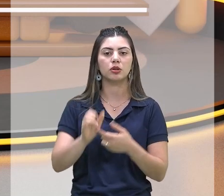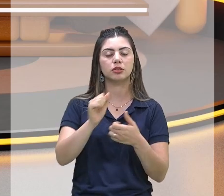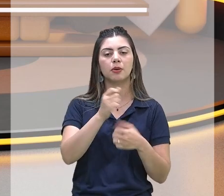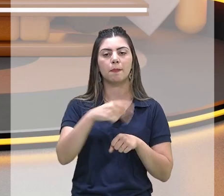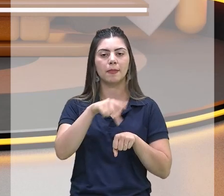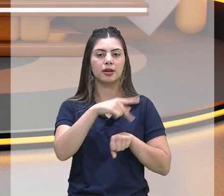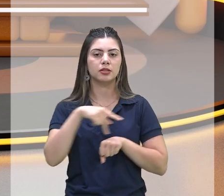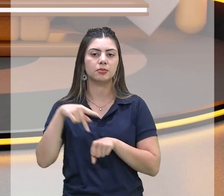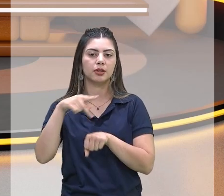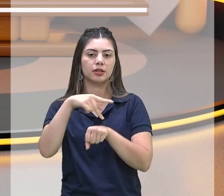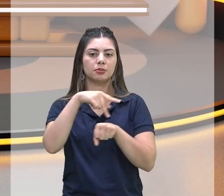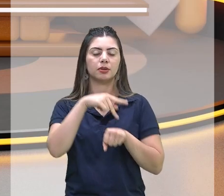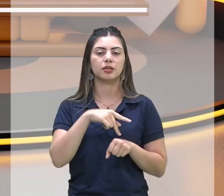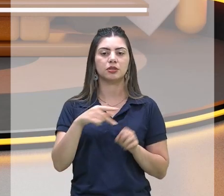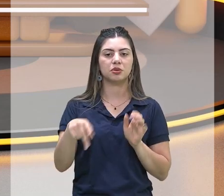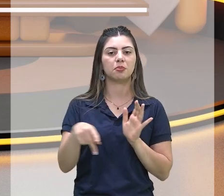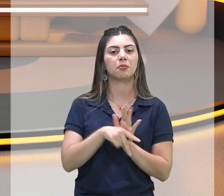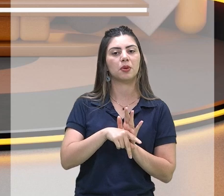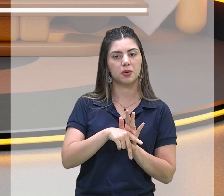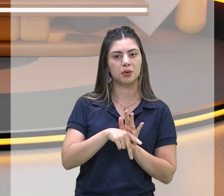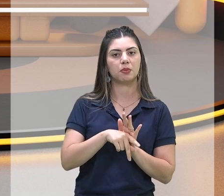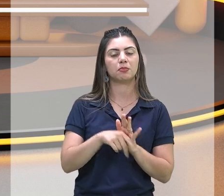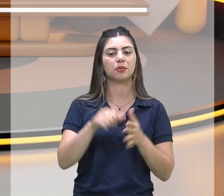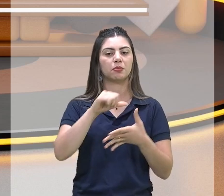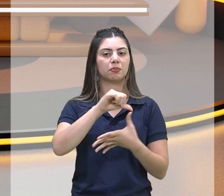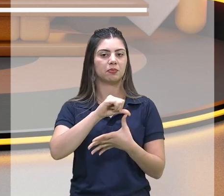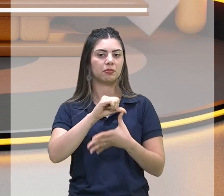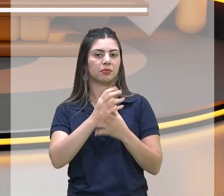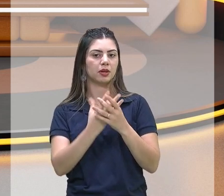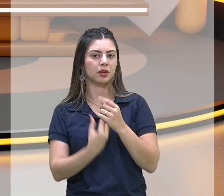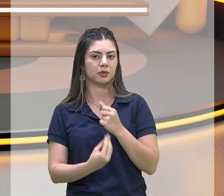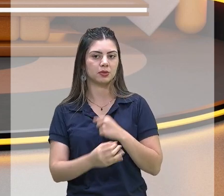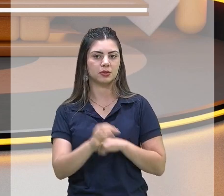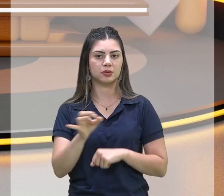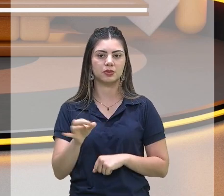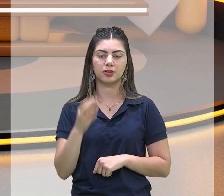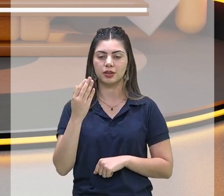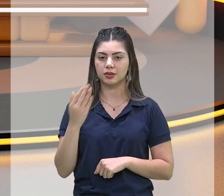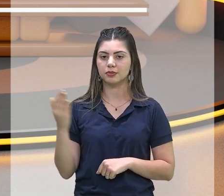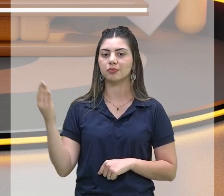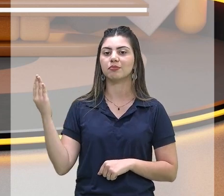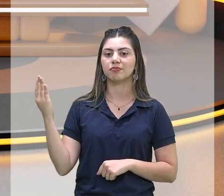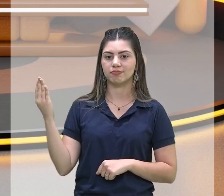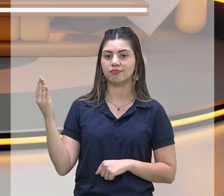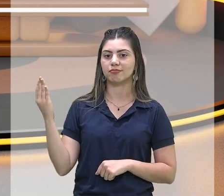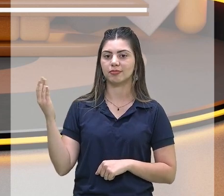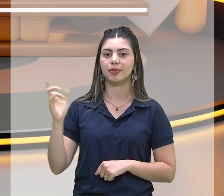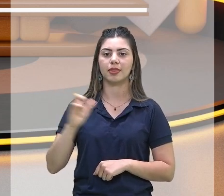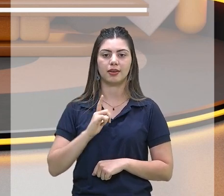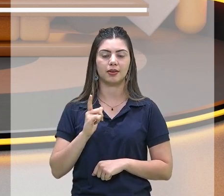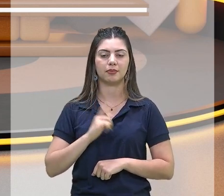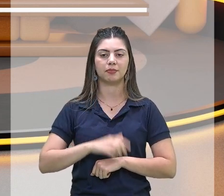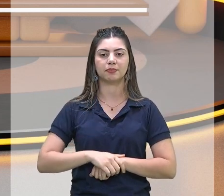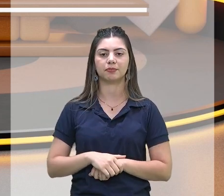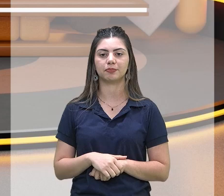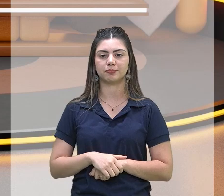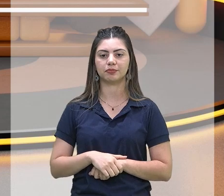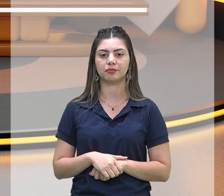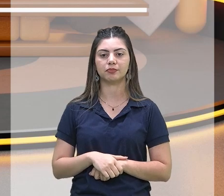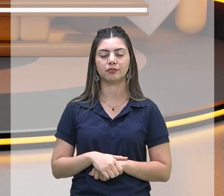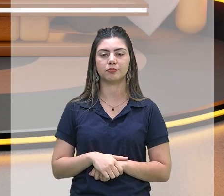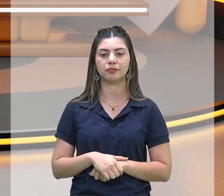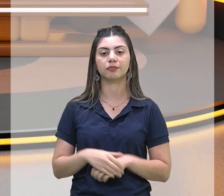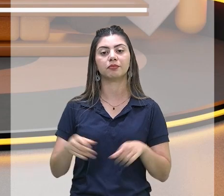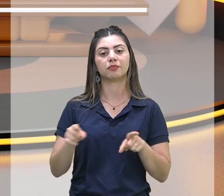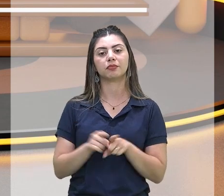fazem parte aí do Mercosul, mapa, né, sendo mostrado também. E também a